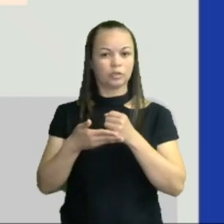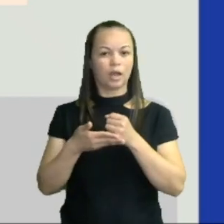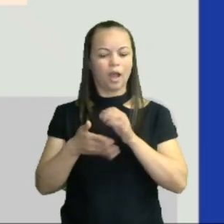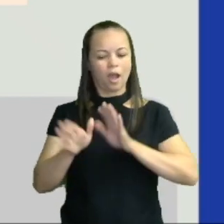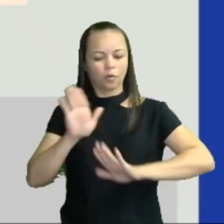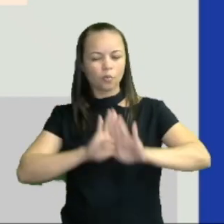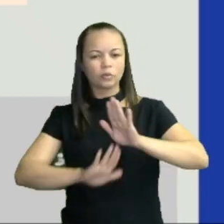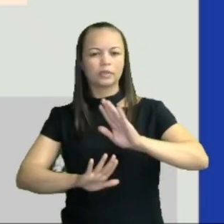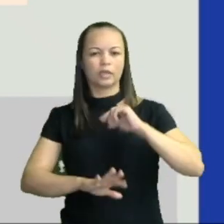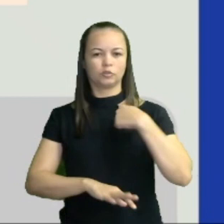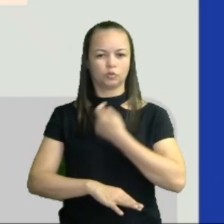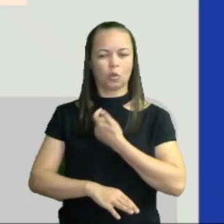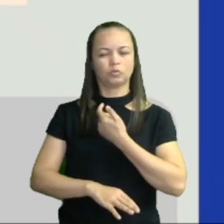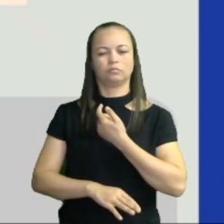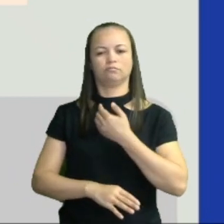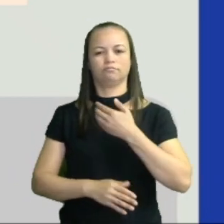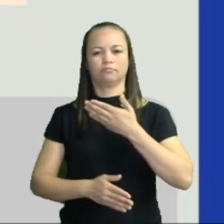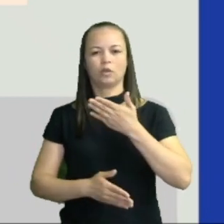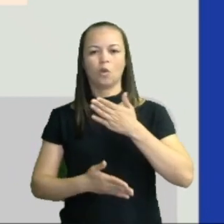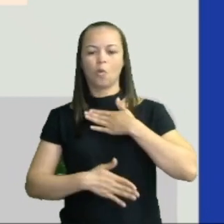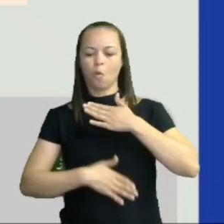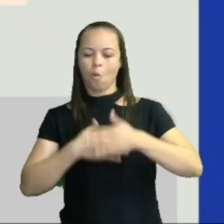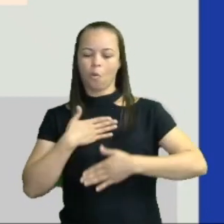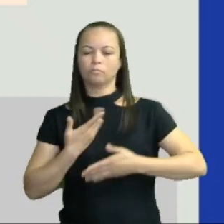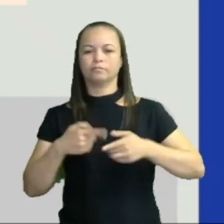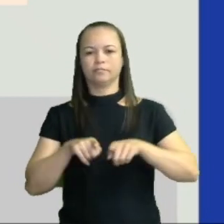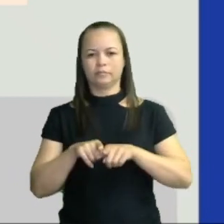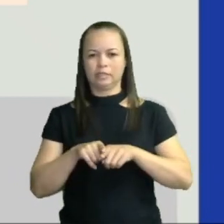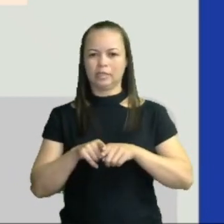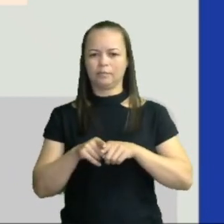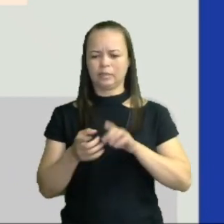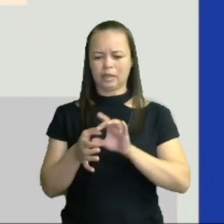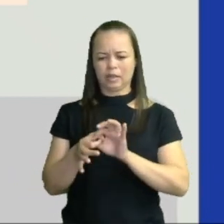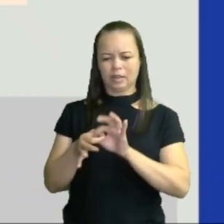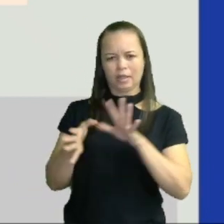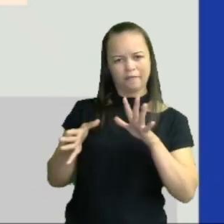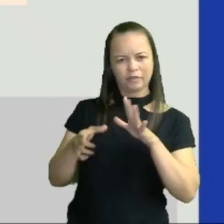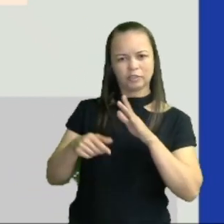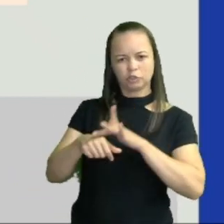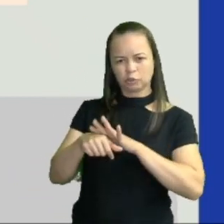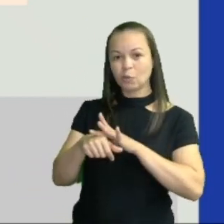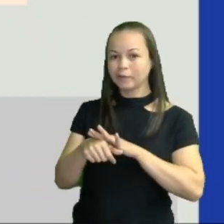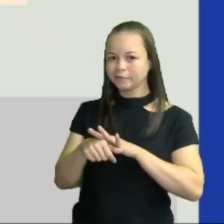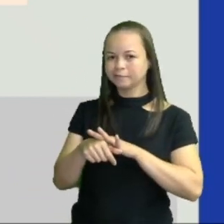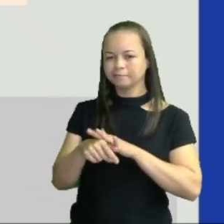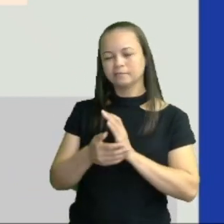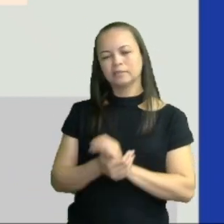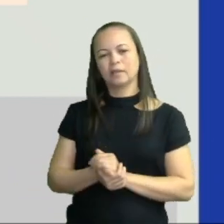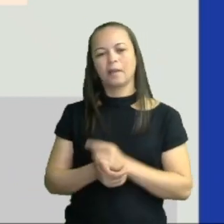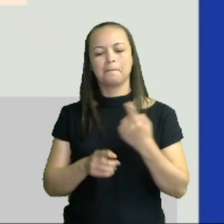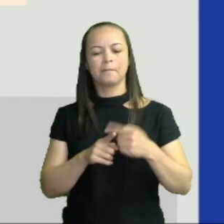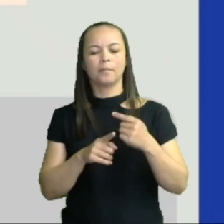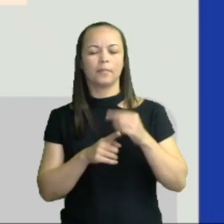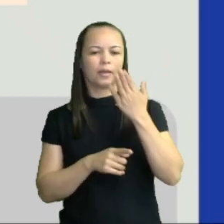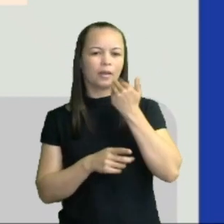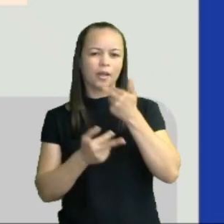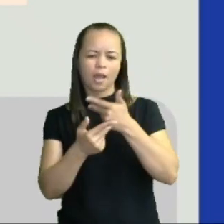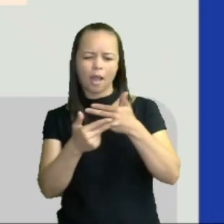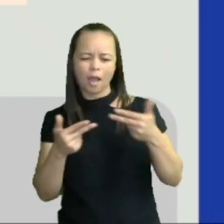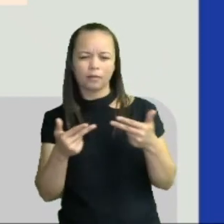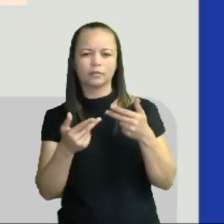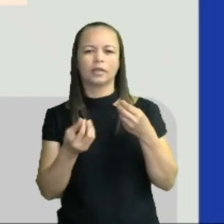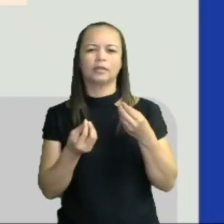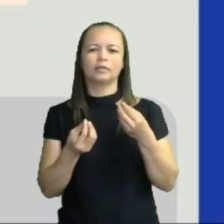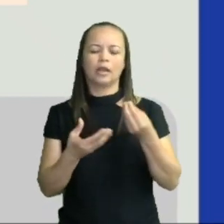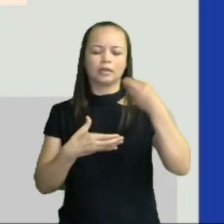do nosso corpo também e a manter o corpo livre de doenças. Porque os alimentos trazem para o nosso